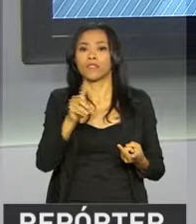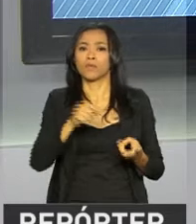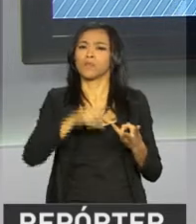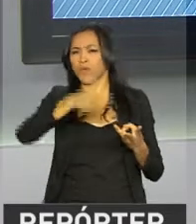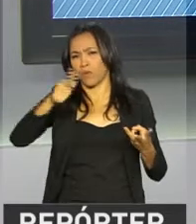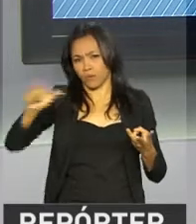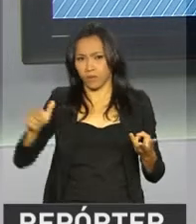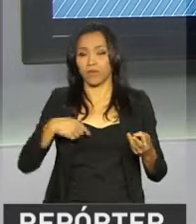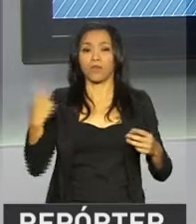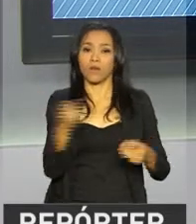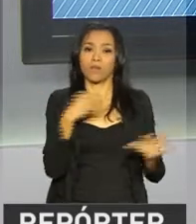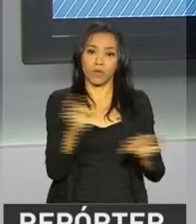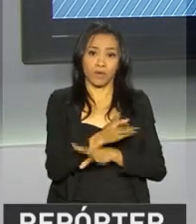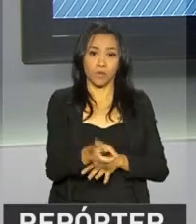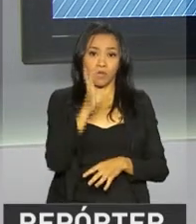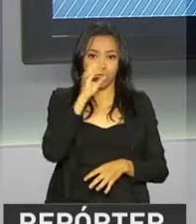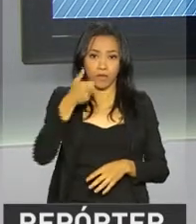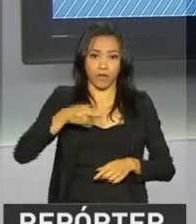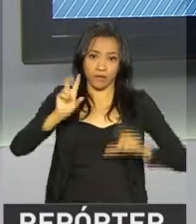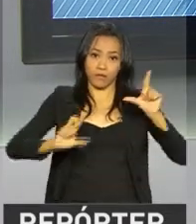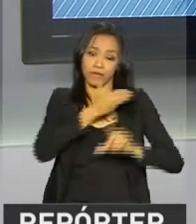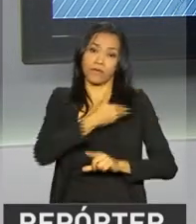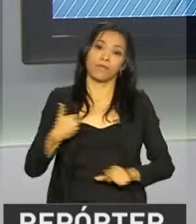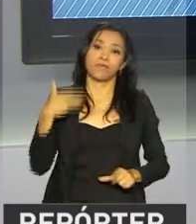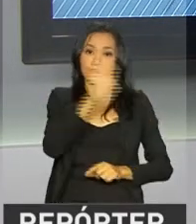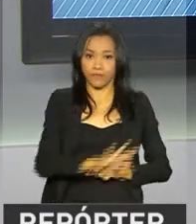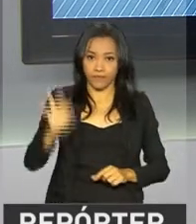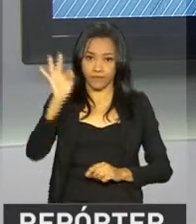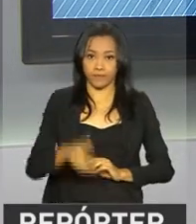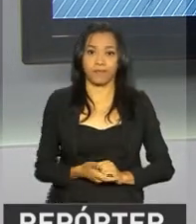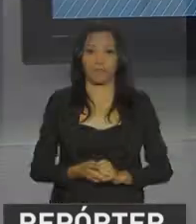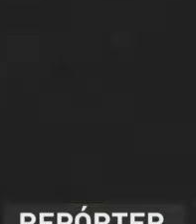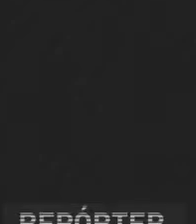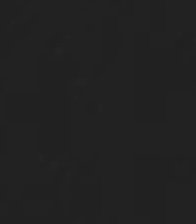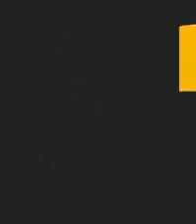Nós ficamos por aqui. Continue com a gente na NBR, a TV do Governo Federal.